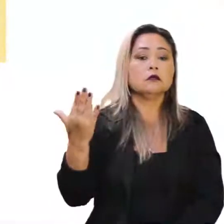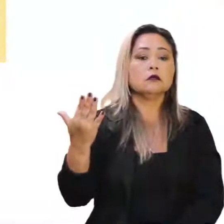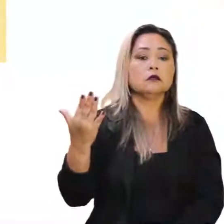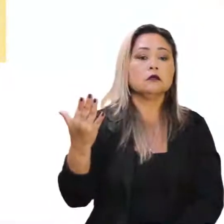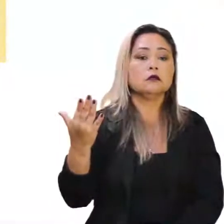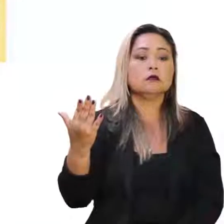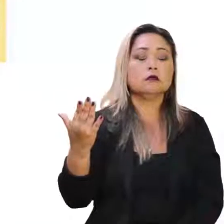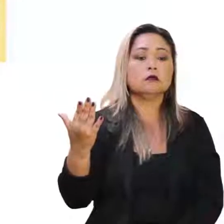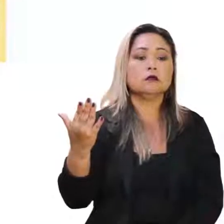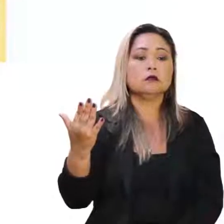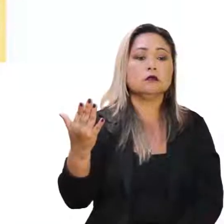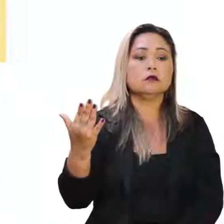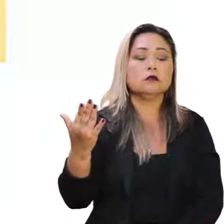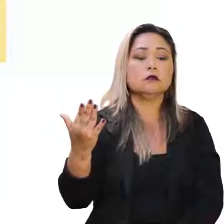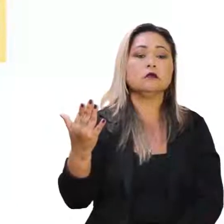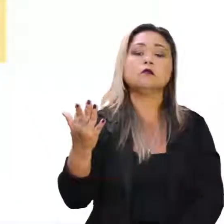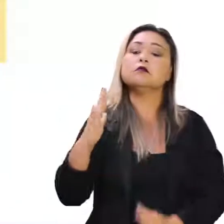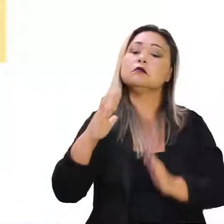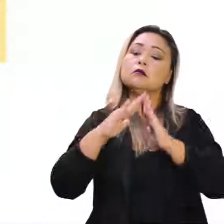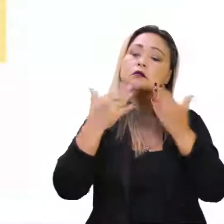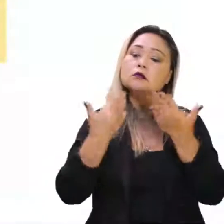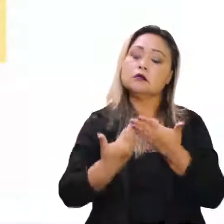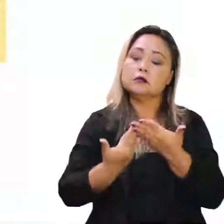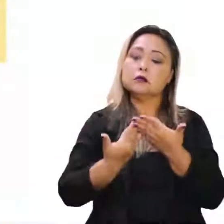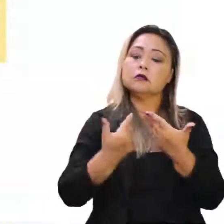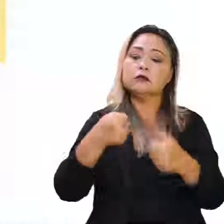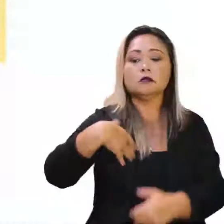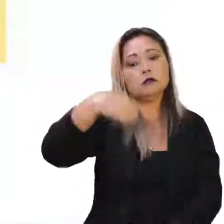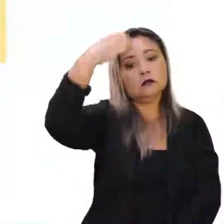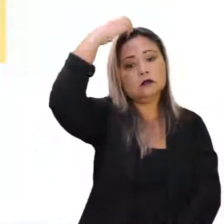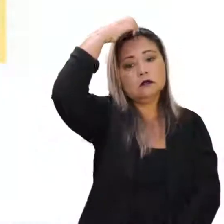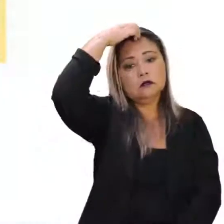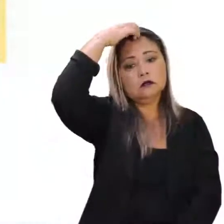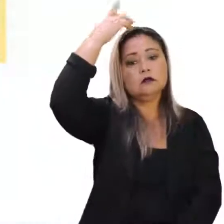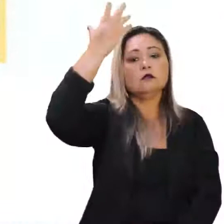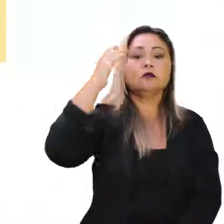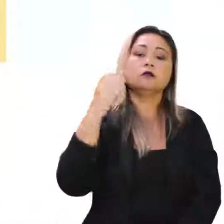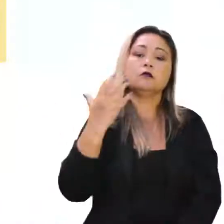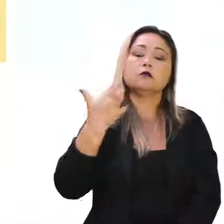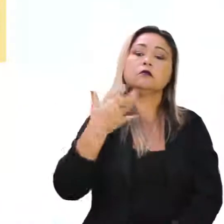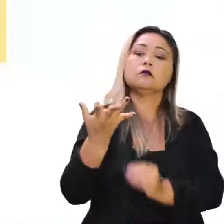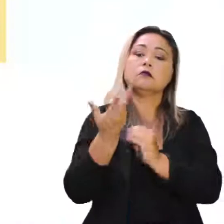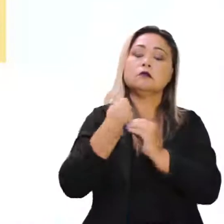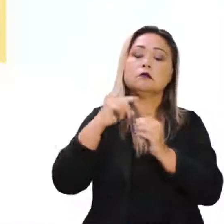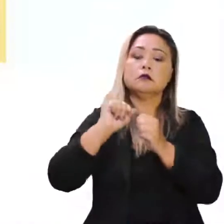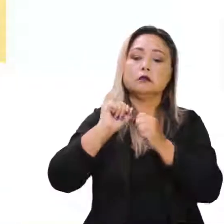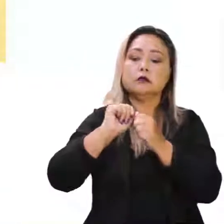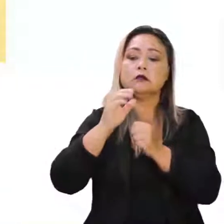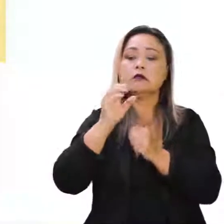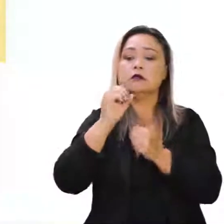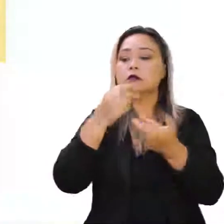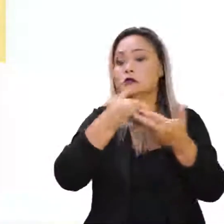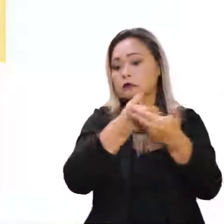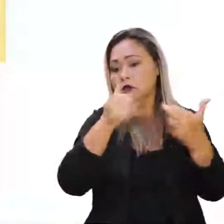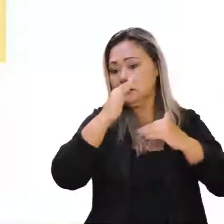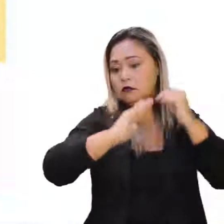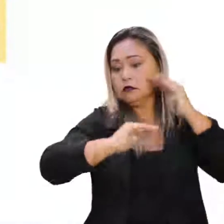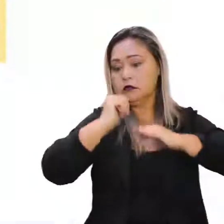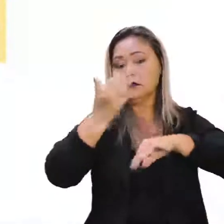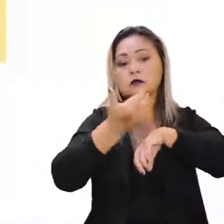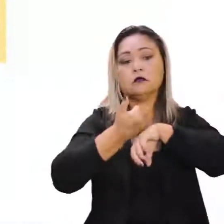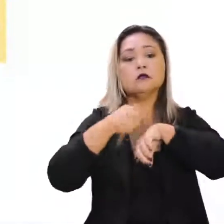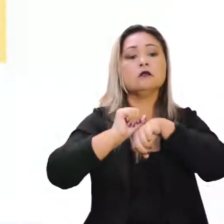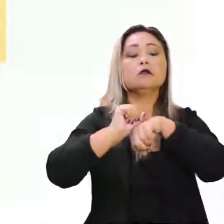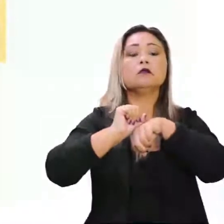né, da Escola Real das Ciências, Artes e Ofícios, que foi inaugurada aí nesse período.